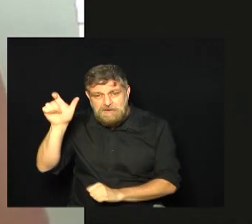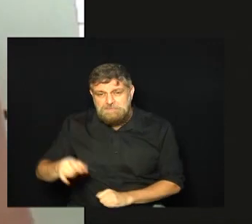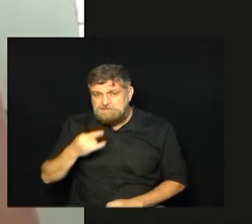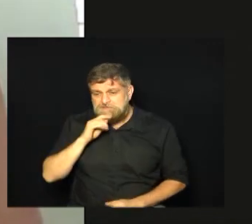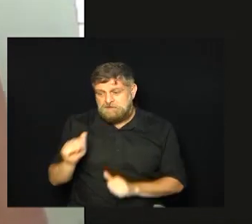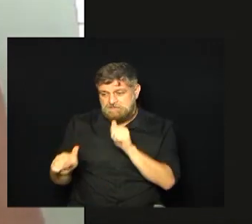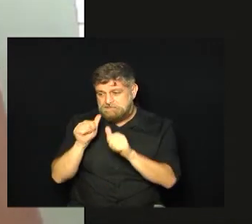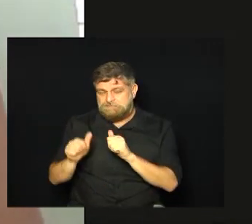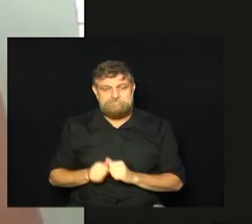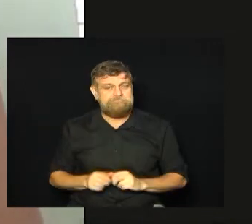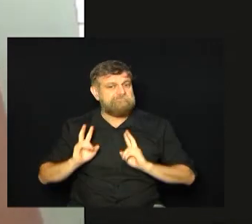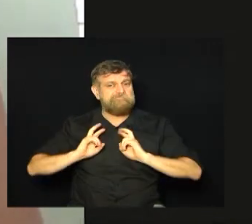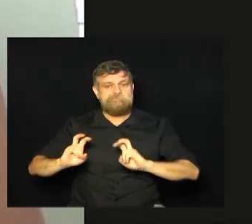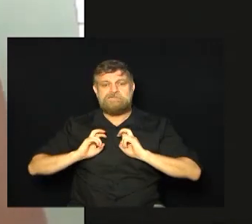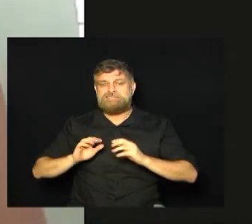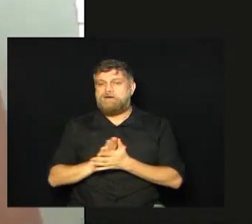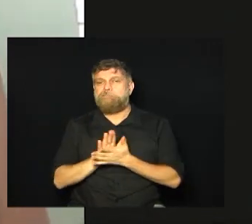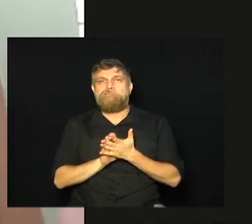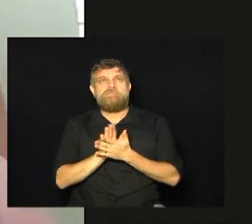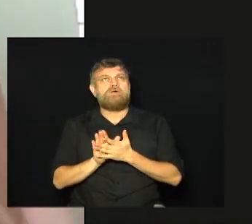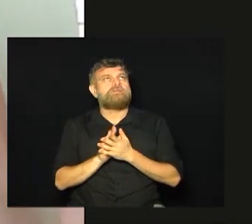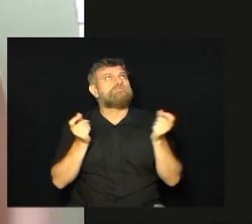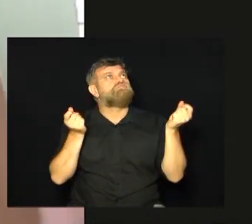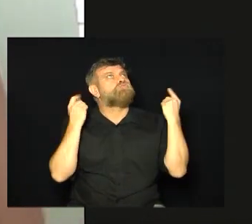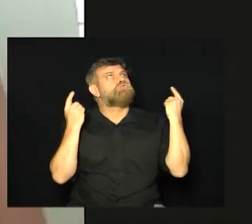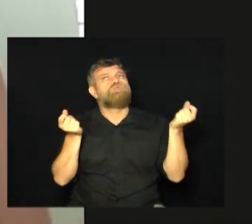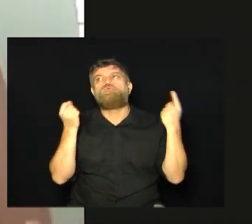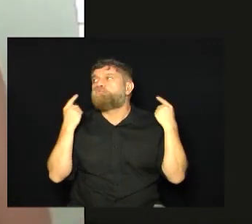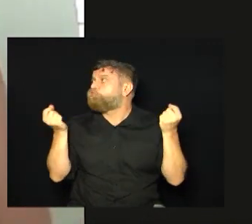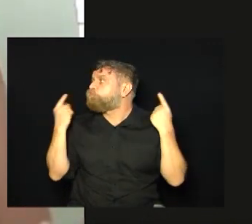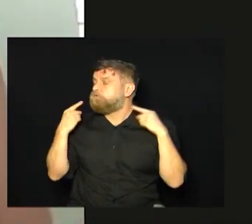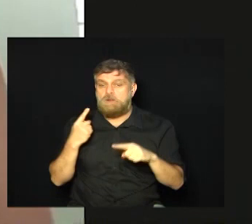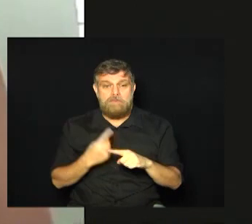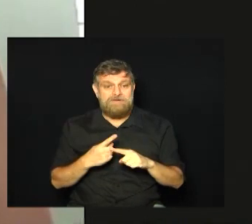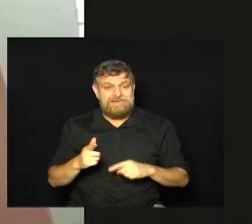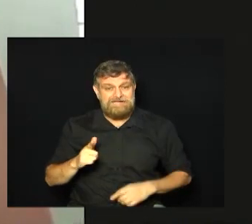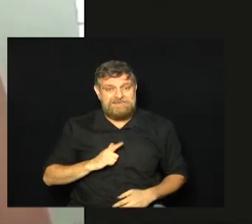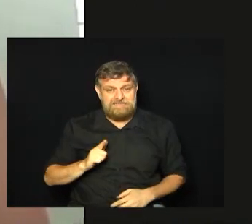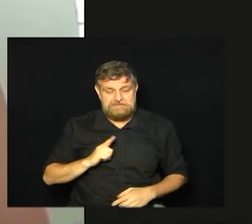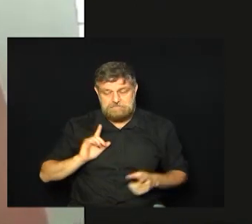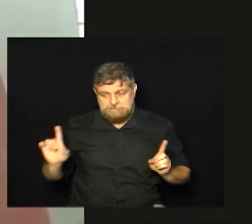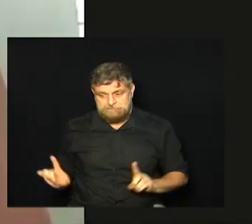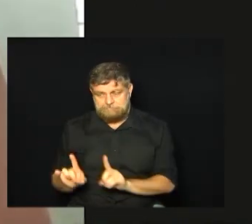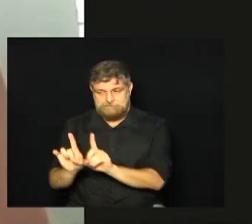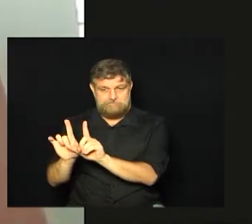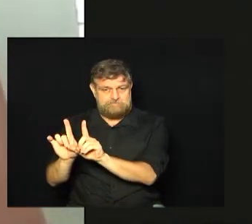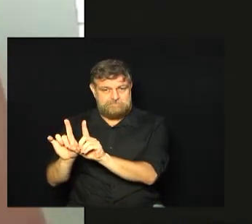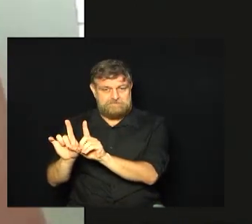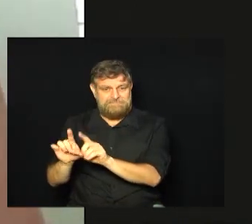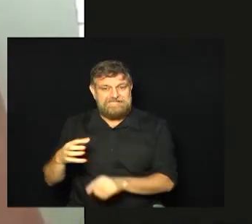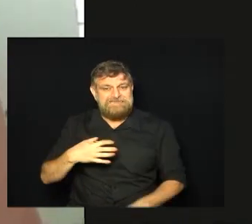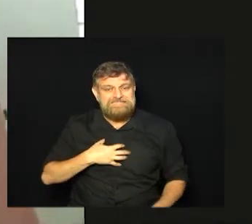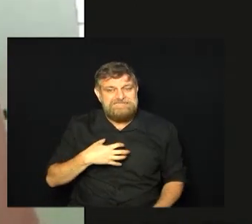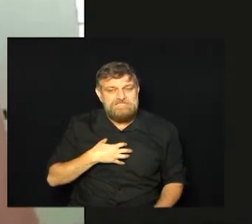não perceber os sinais, os sintomas, porque ela tem esse sentimento,